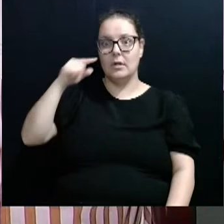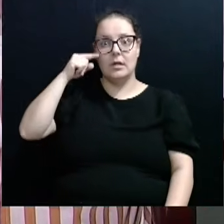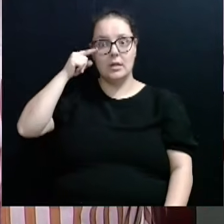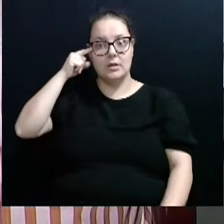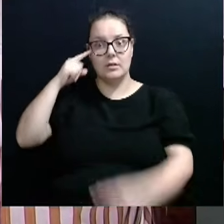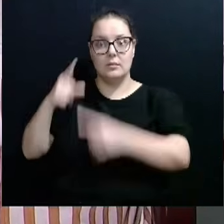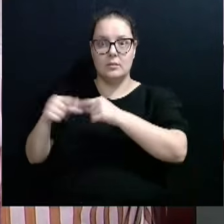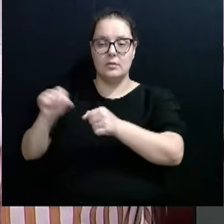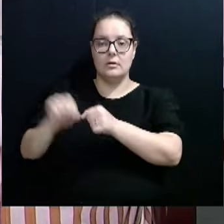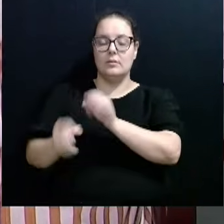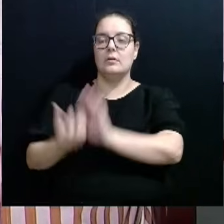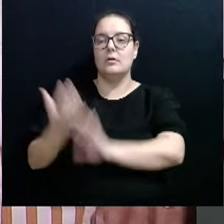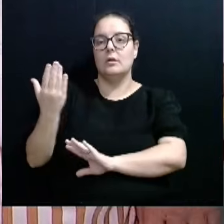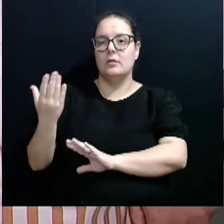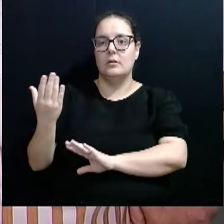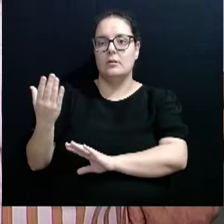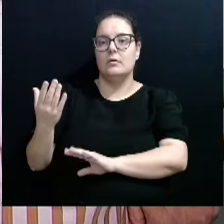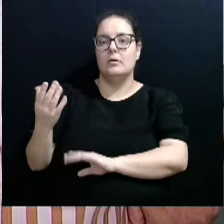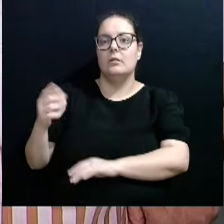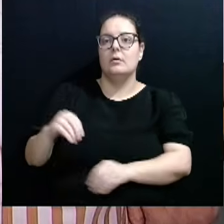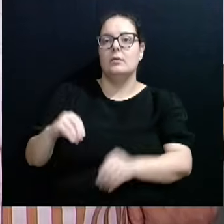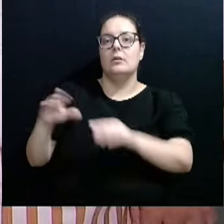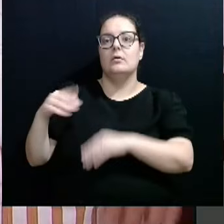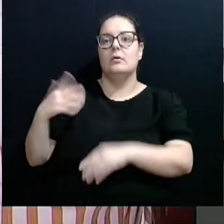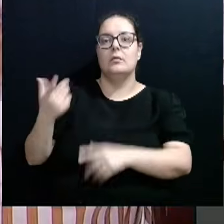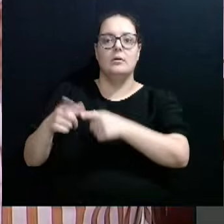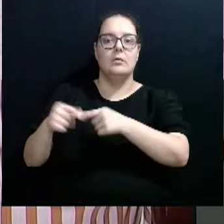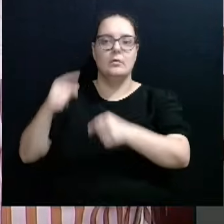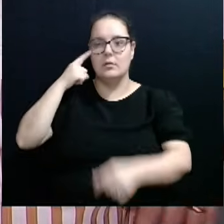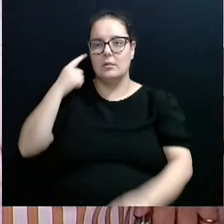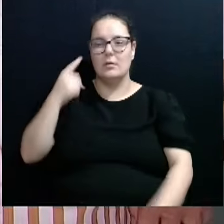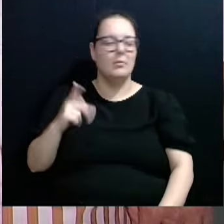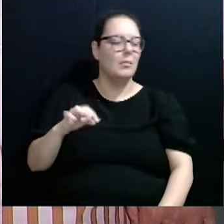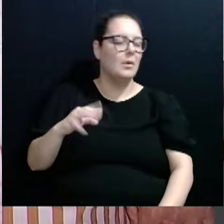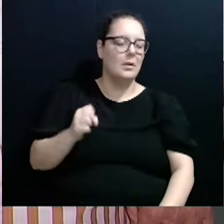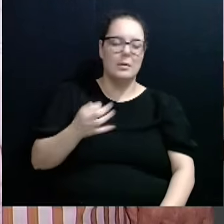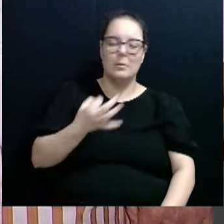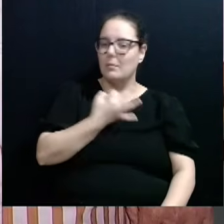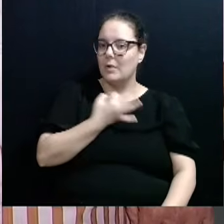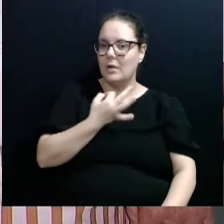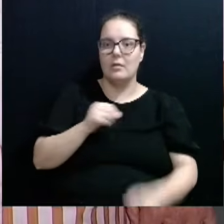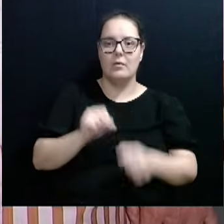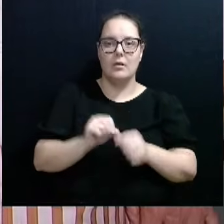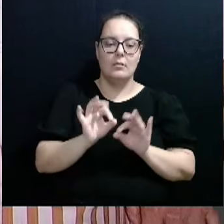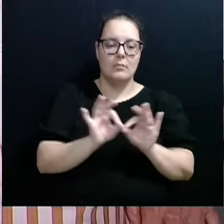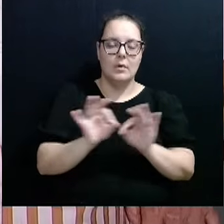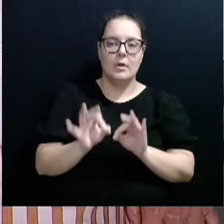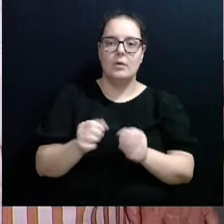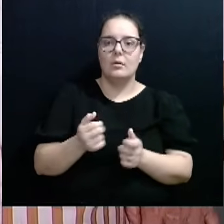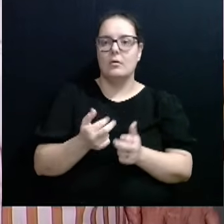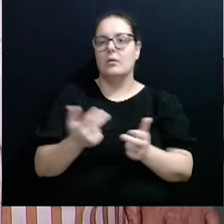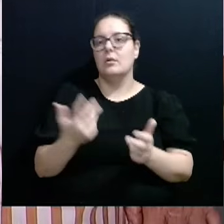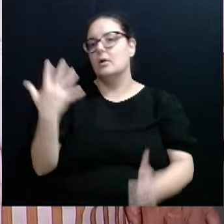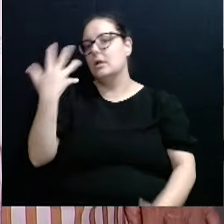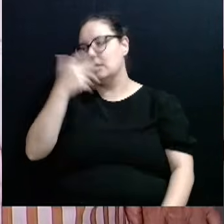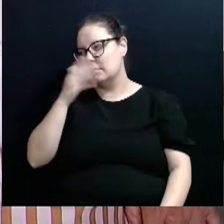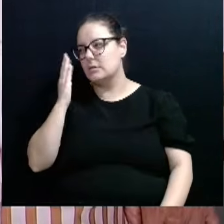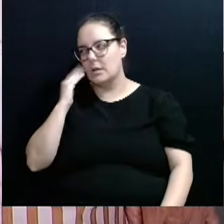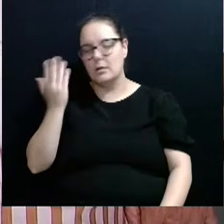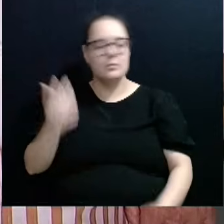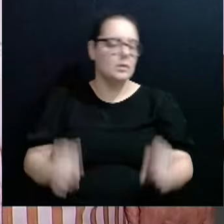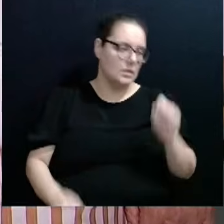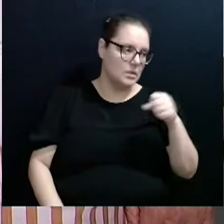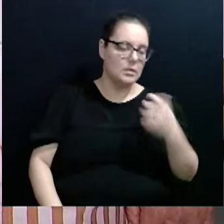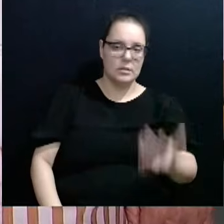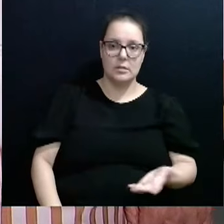fabricou no estilo de lá. São peças lindas, feitas assim com todo cuidado, coisa mais linda, sabe? Sim. E, inclusive, esse